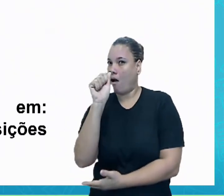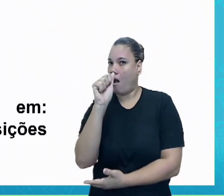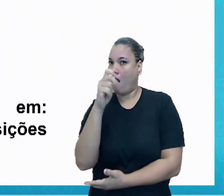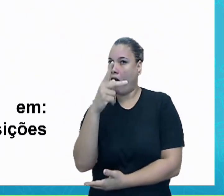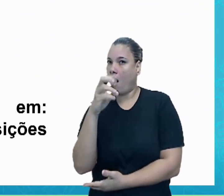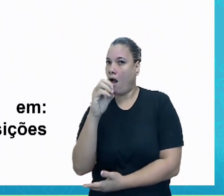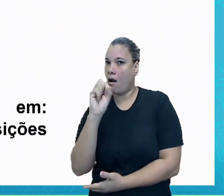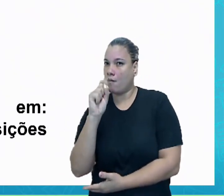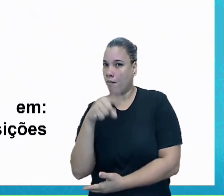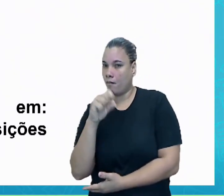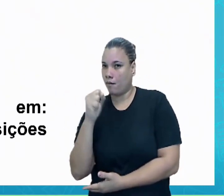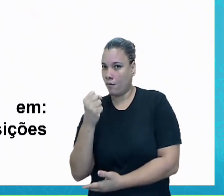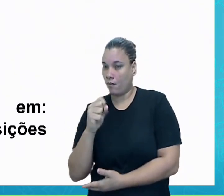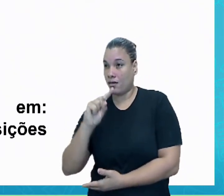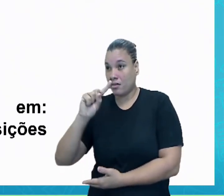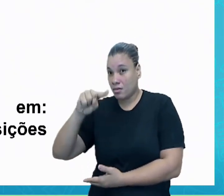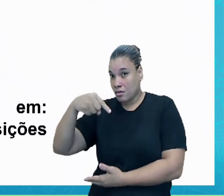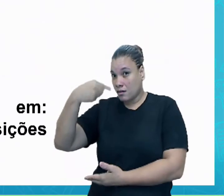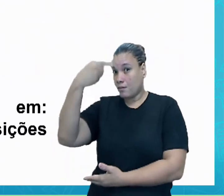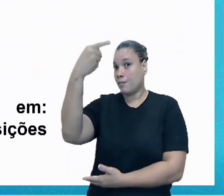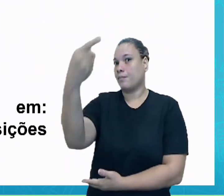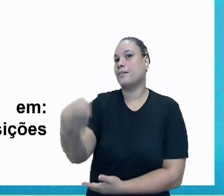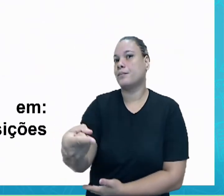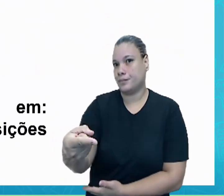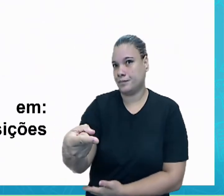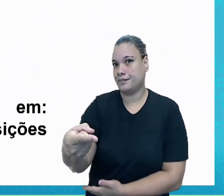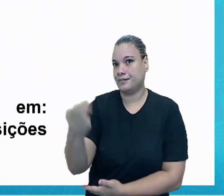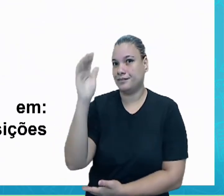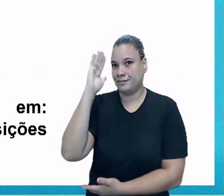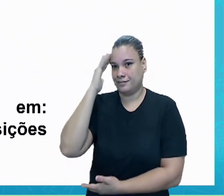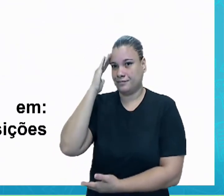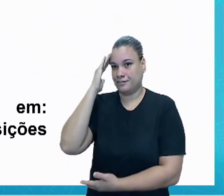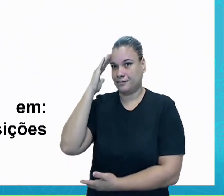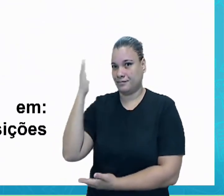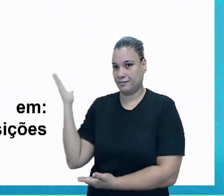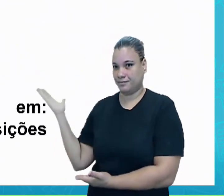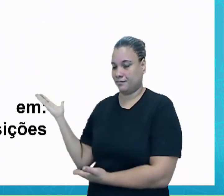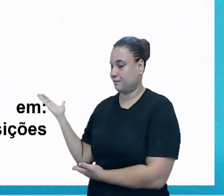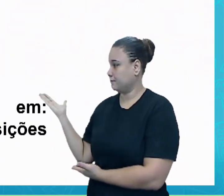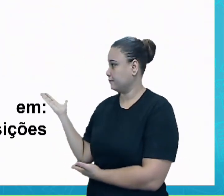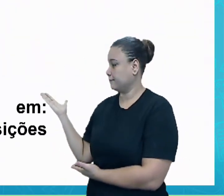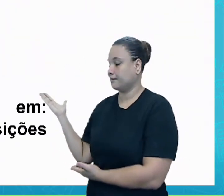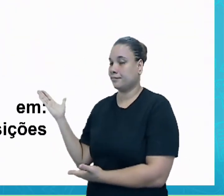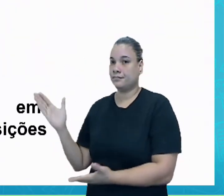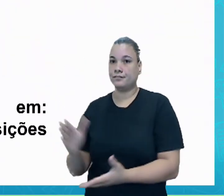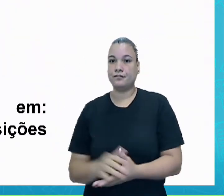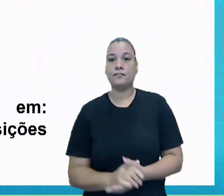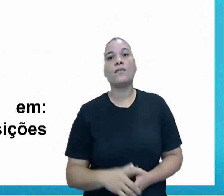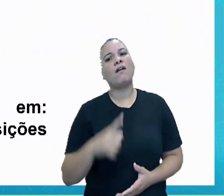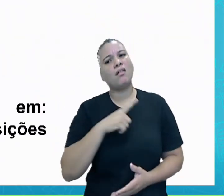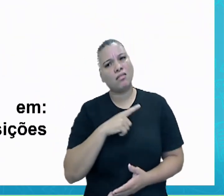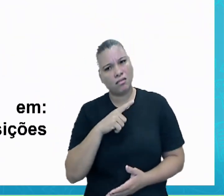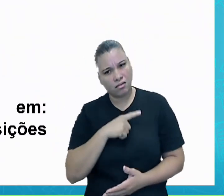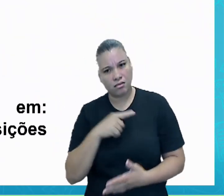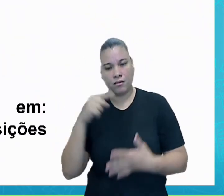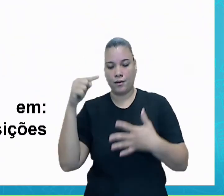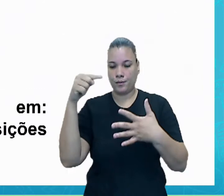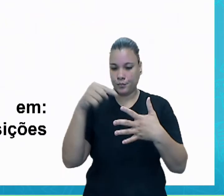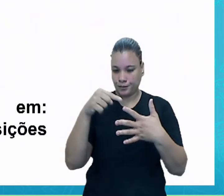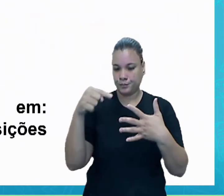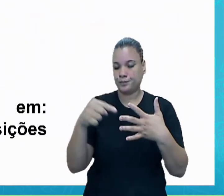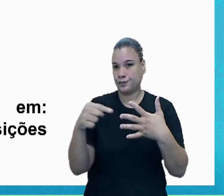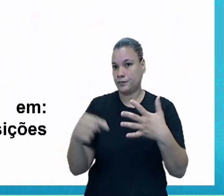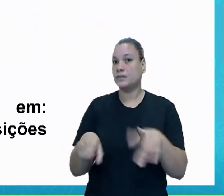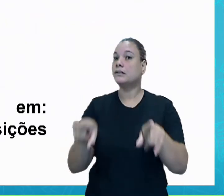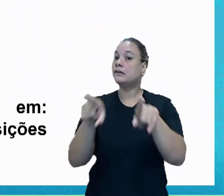oração. As preposições, elas são classificadas também. Podem ser preposições essenciais, ou seja, aquelas que